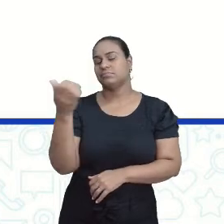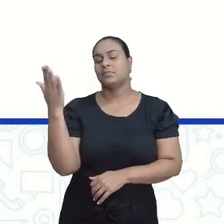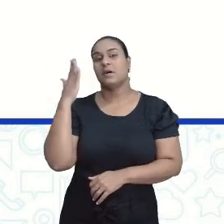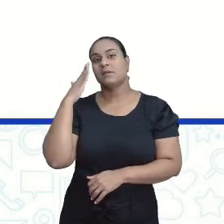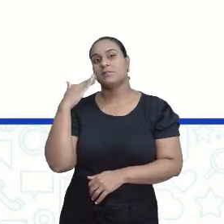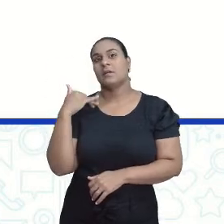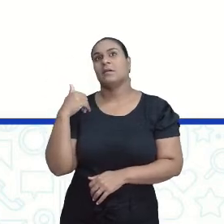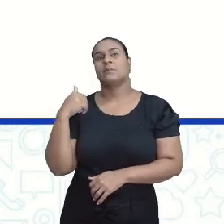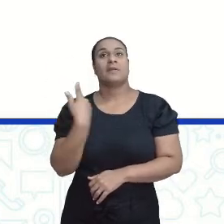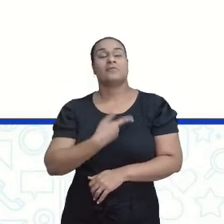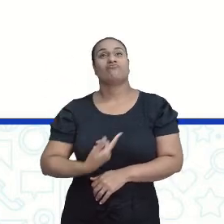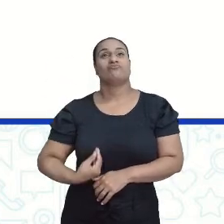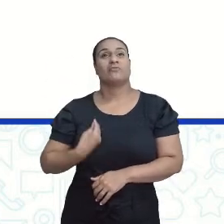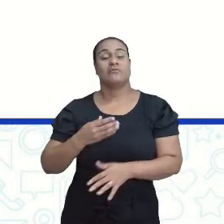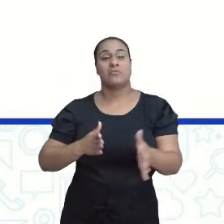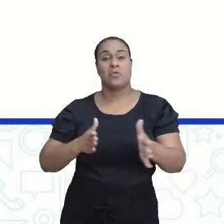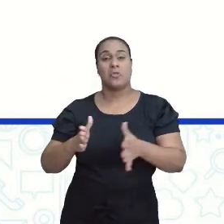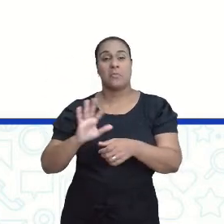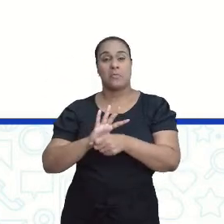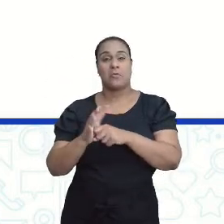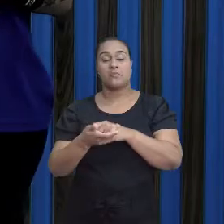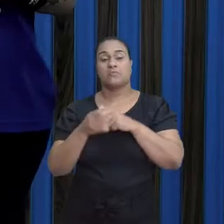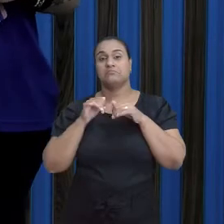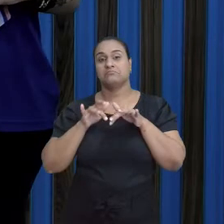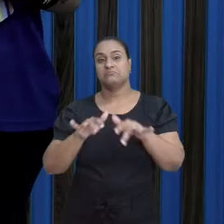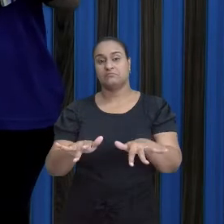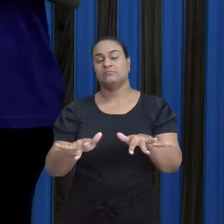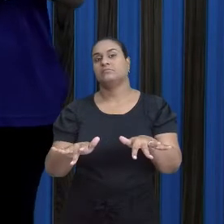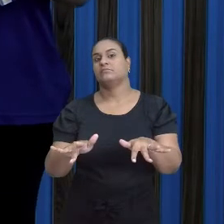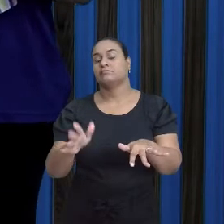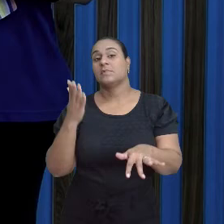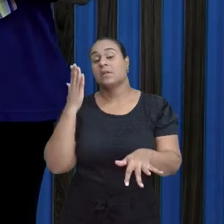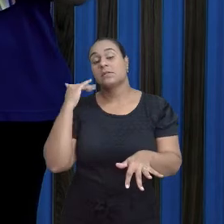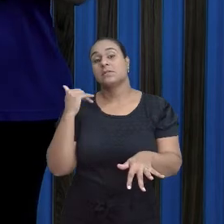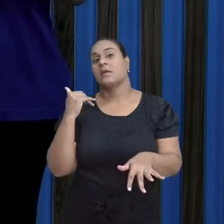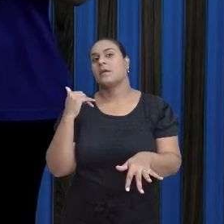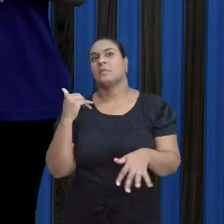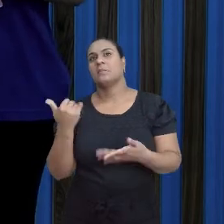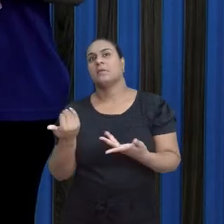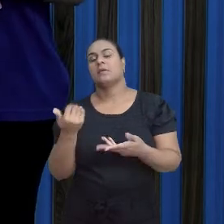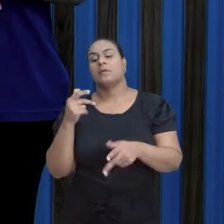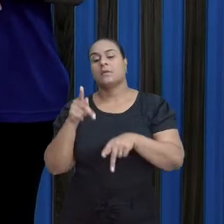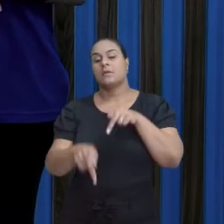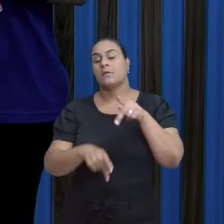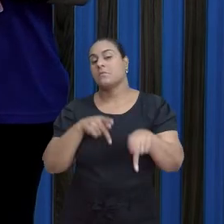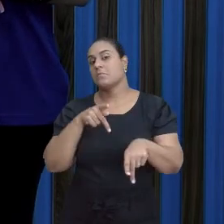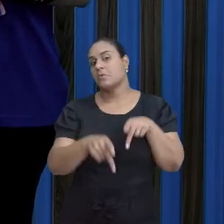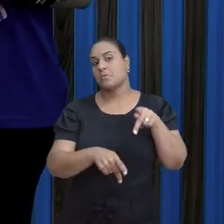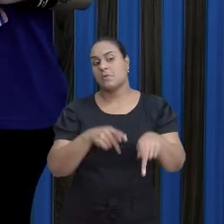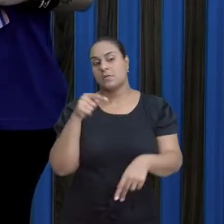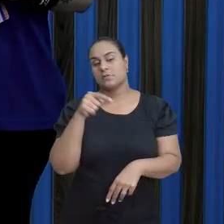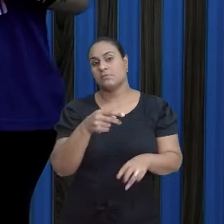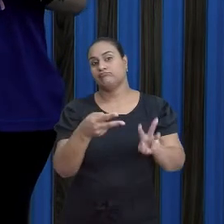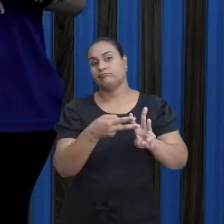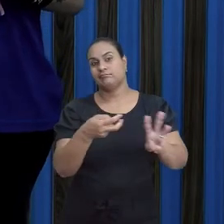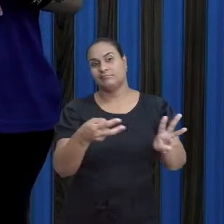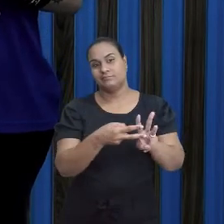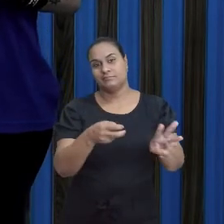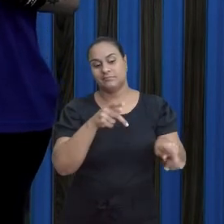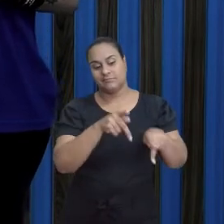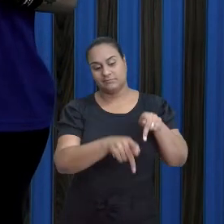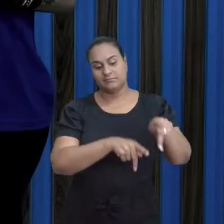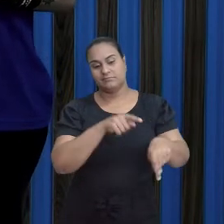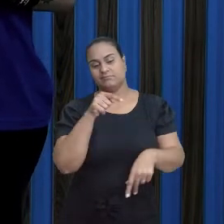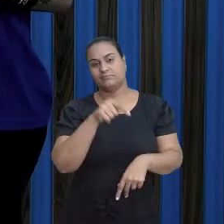gente vivendo nesse momento pandêmico, de pandemia, a gente sabe o quanto essa população de nativos, né,